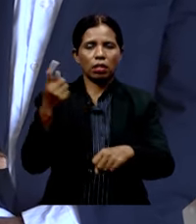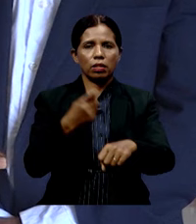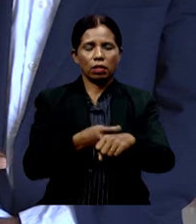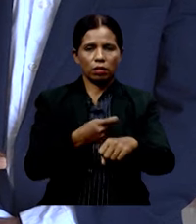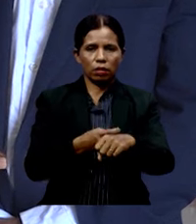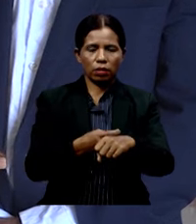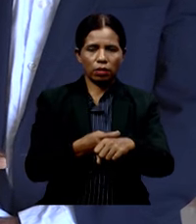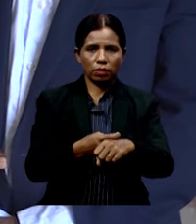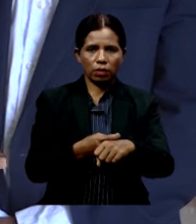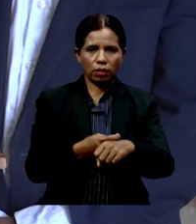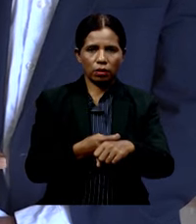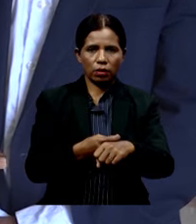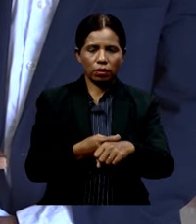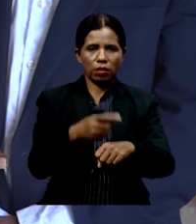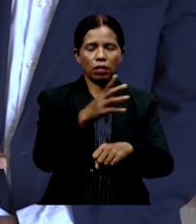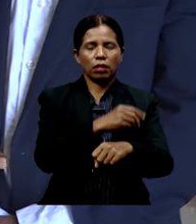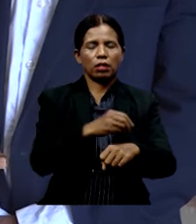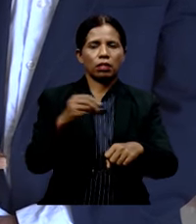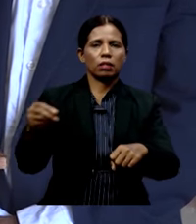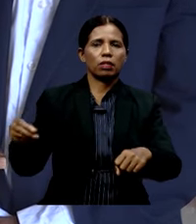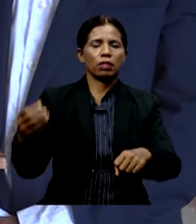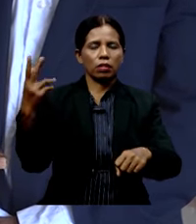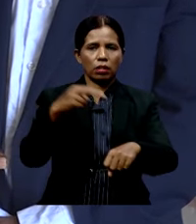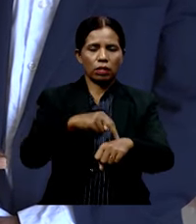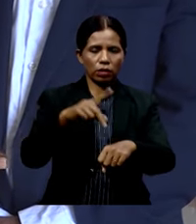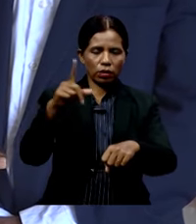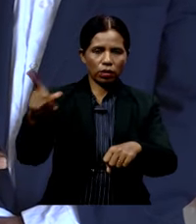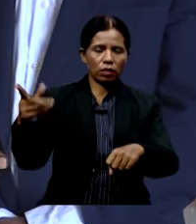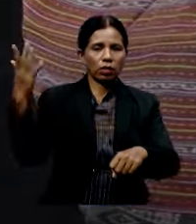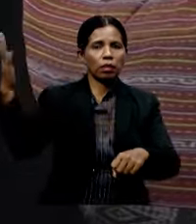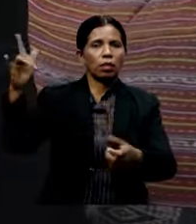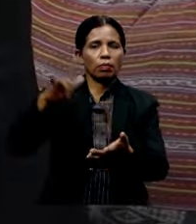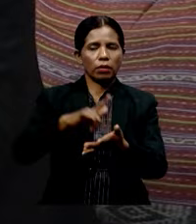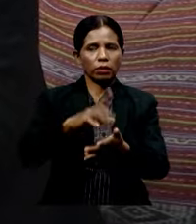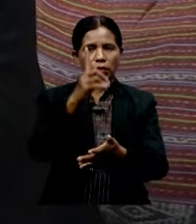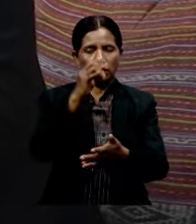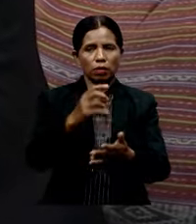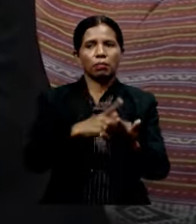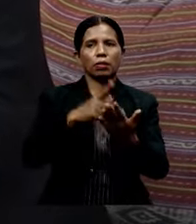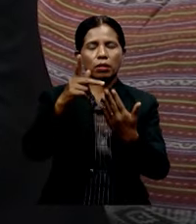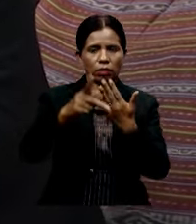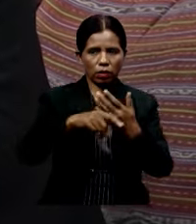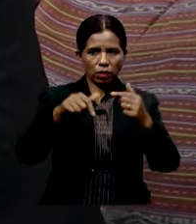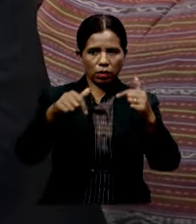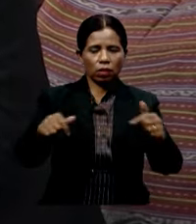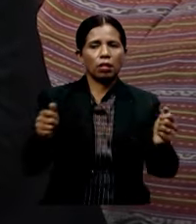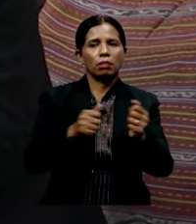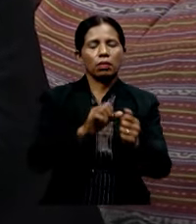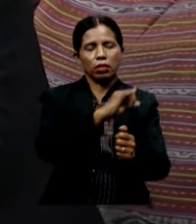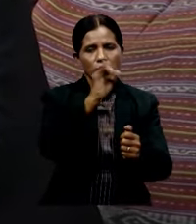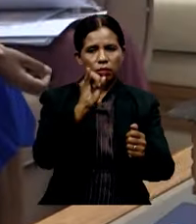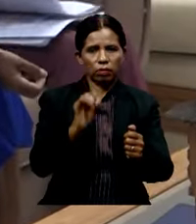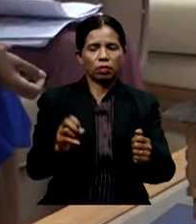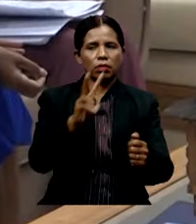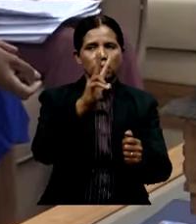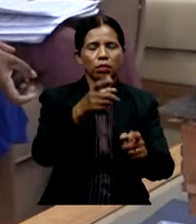NBF, halao feira nacional e a Porto Dili. E o programa Talk Show, né, acumula entrevistadora na